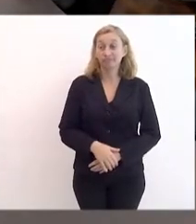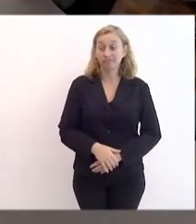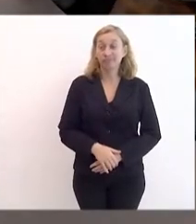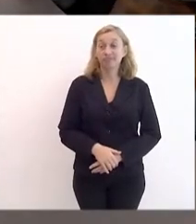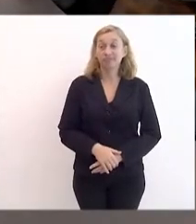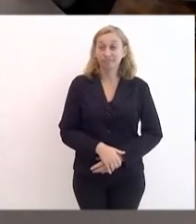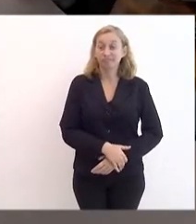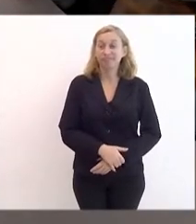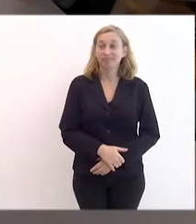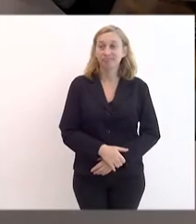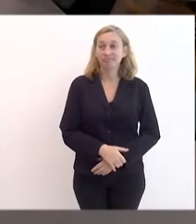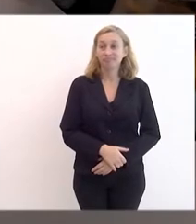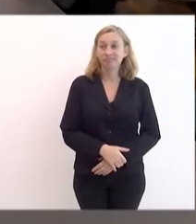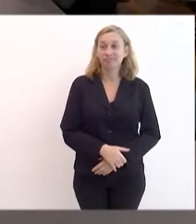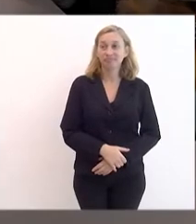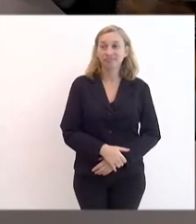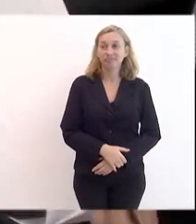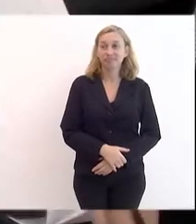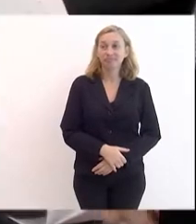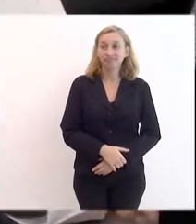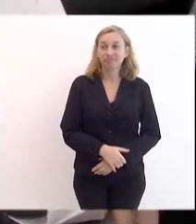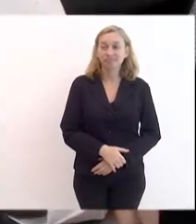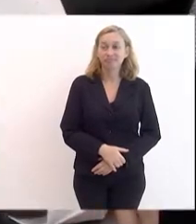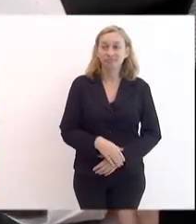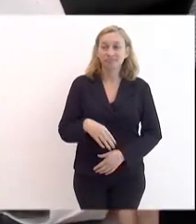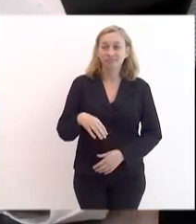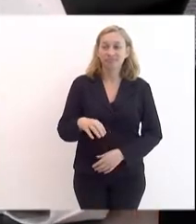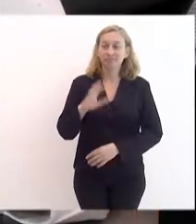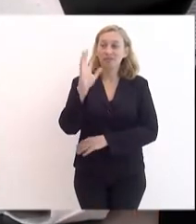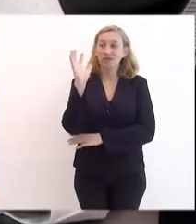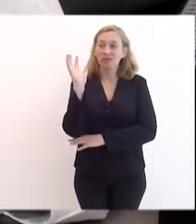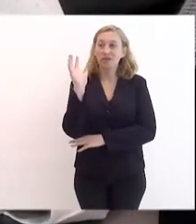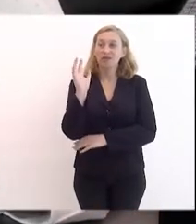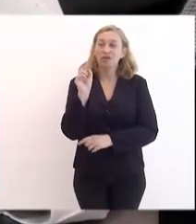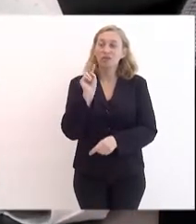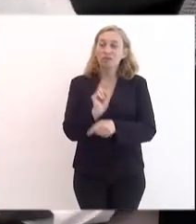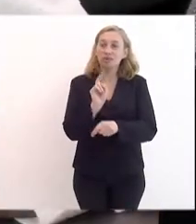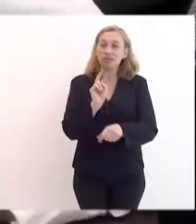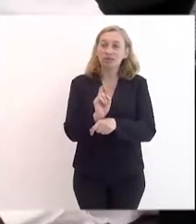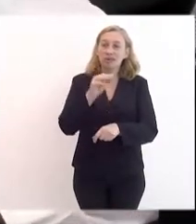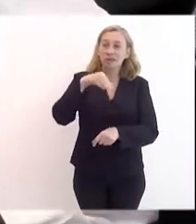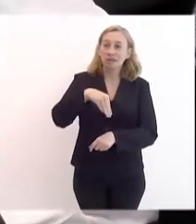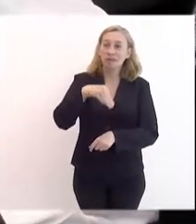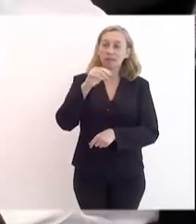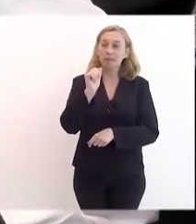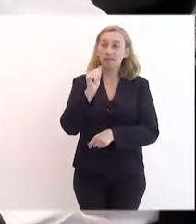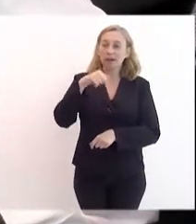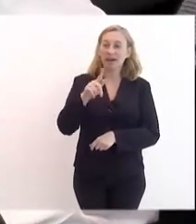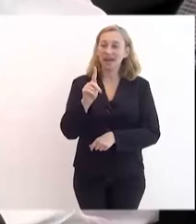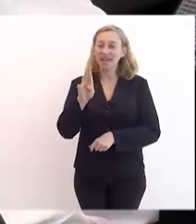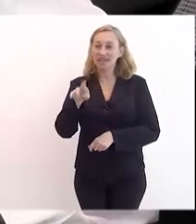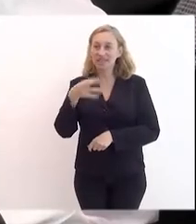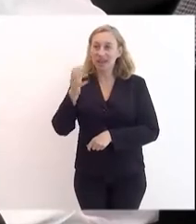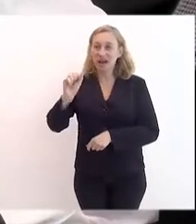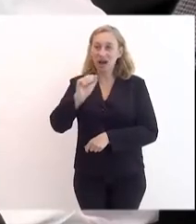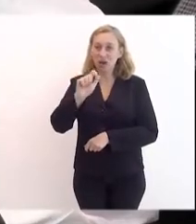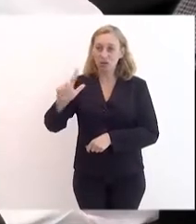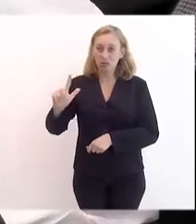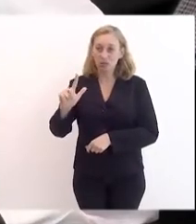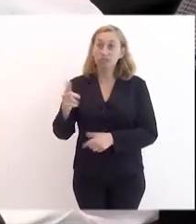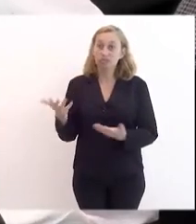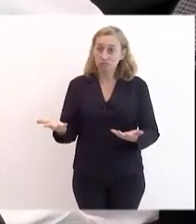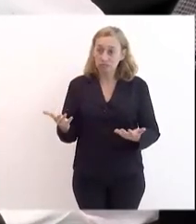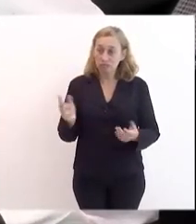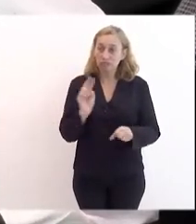reimposto. Reimposto. Mink. Semana de proteção aos manguezais, só tem que saudar. Saudar aqui na Constituição que os manguezais são área de